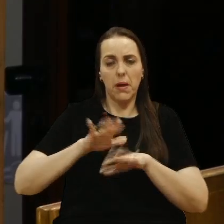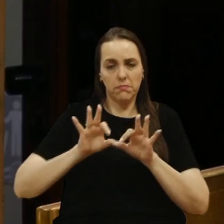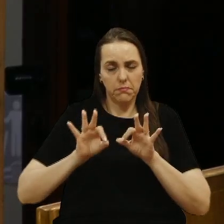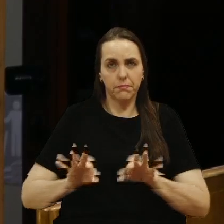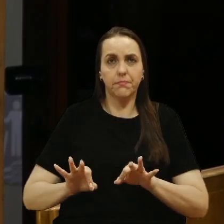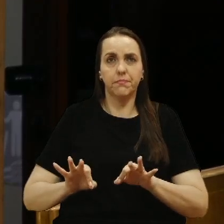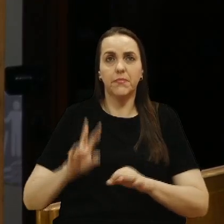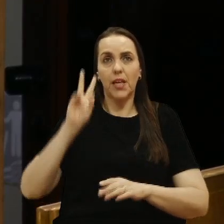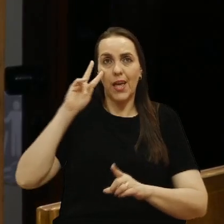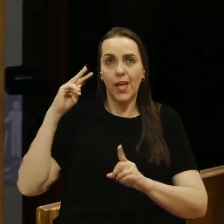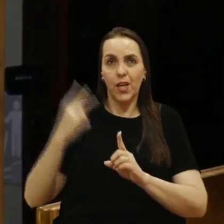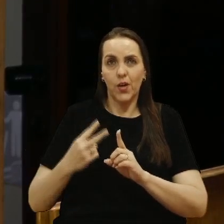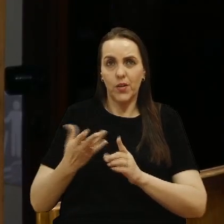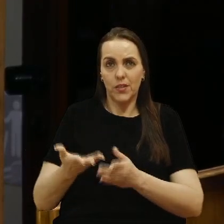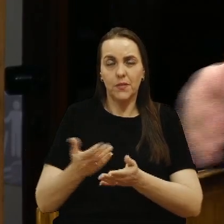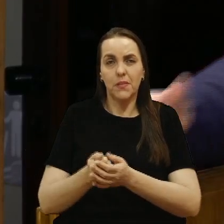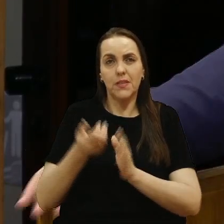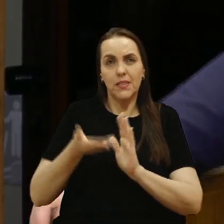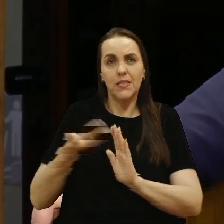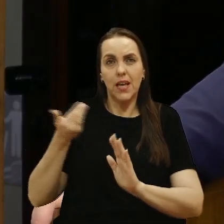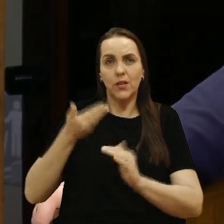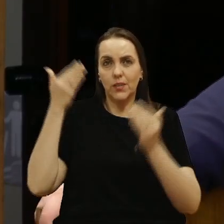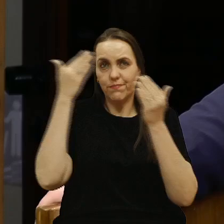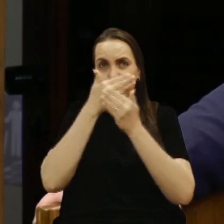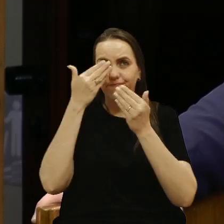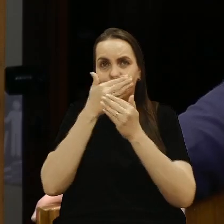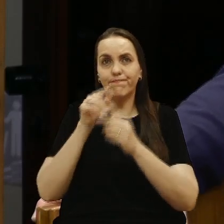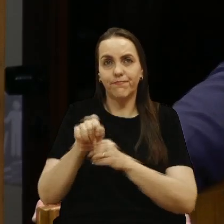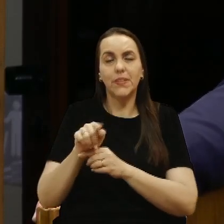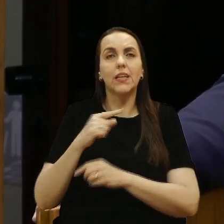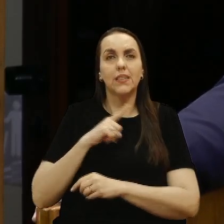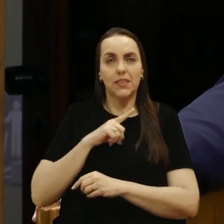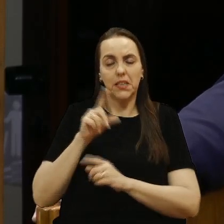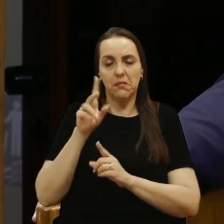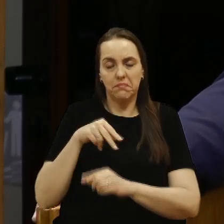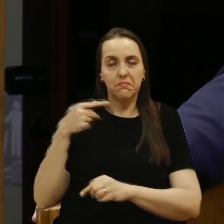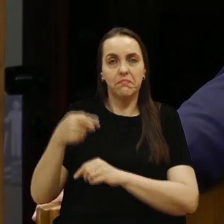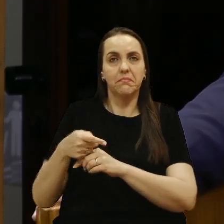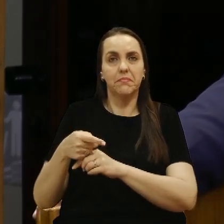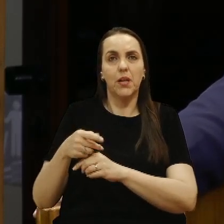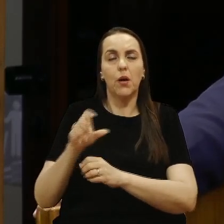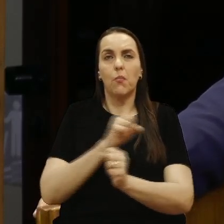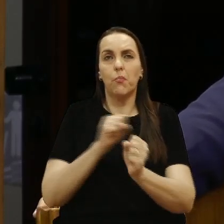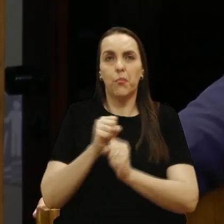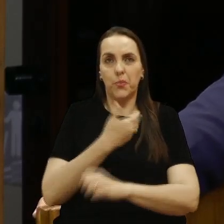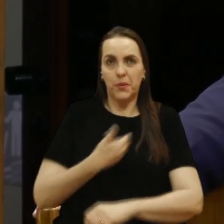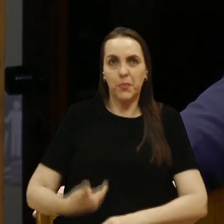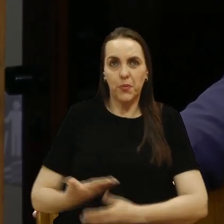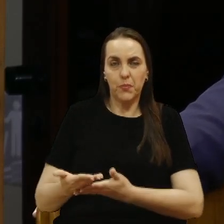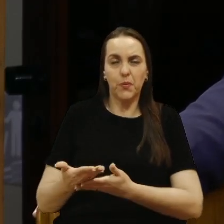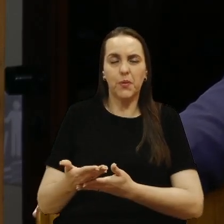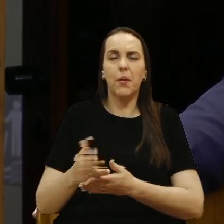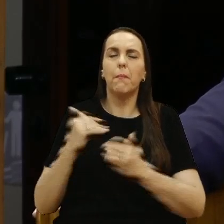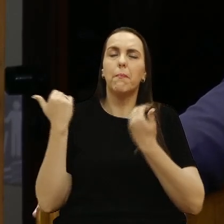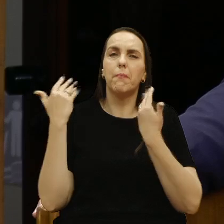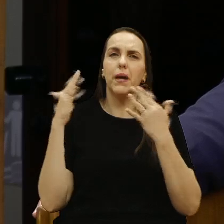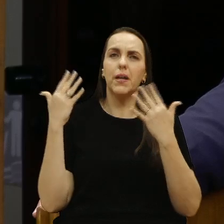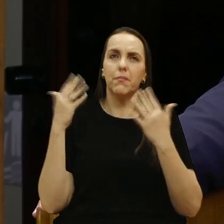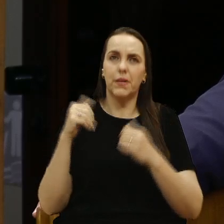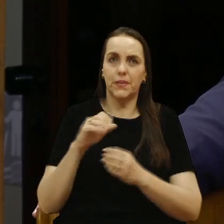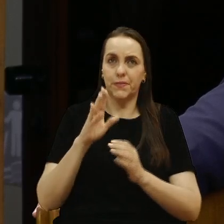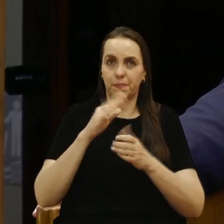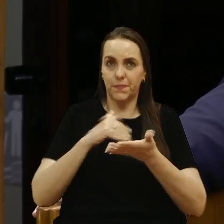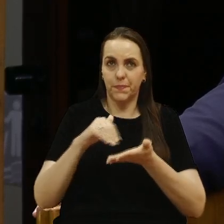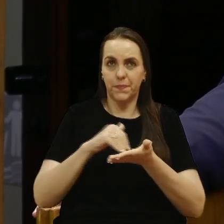este reconhecimento, né, saindo da invisibilidade e recebendo destaque do poder público. Então, fica registrado aqui meus parabéns ao secretário Adriano Bressan e a